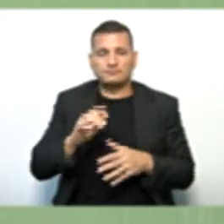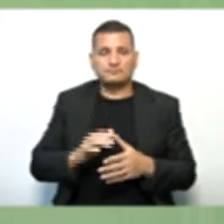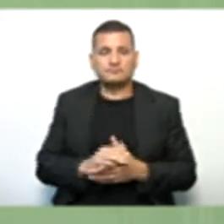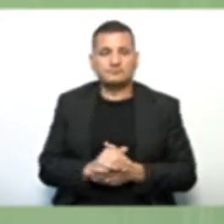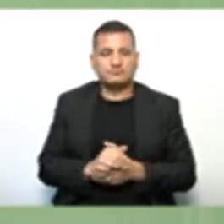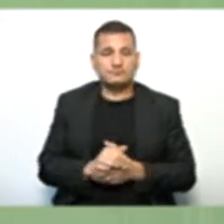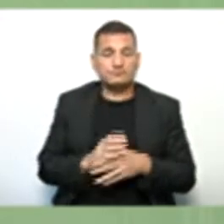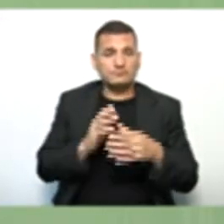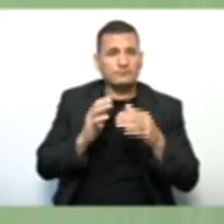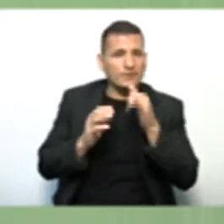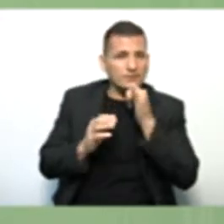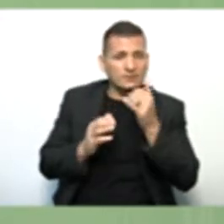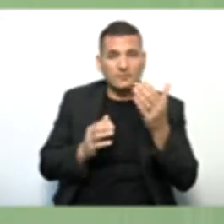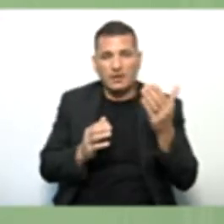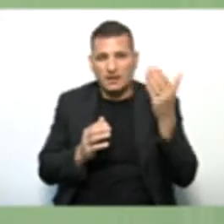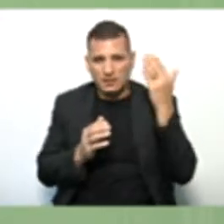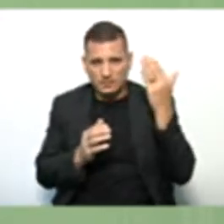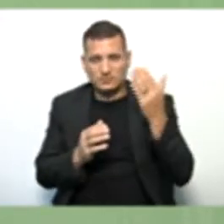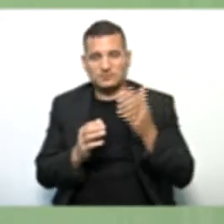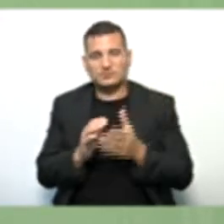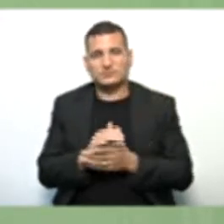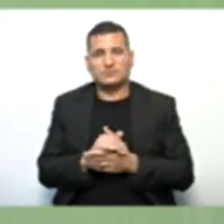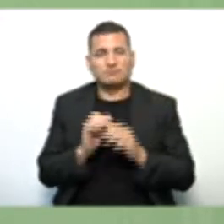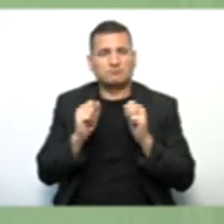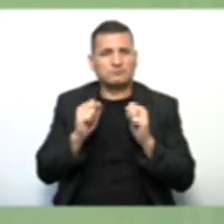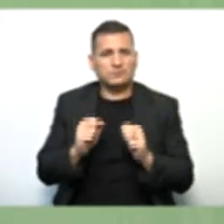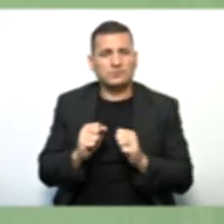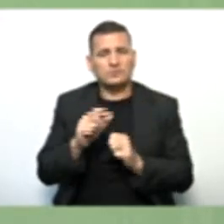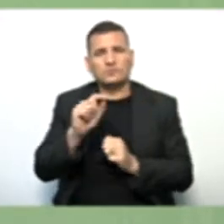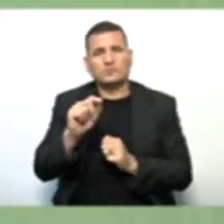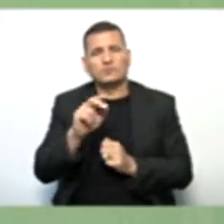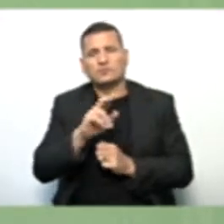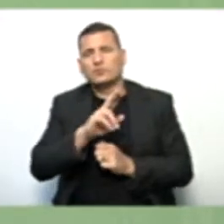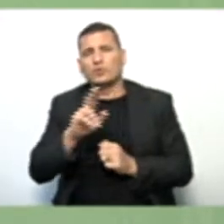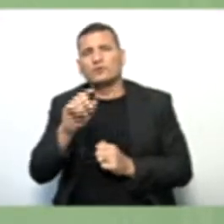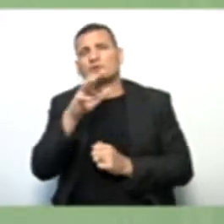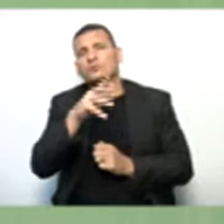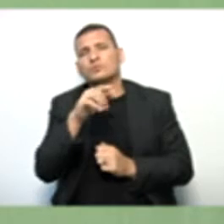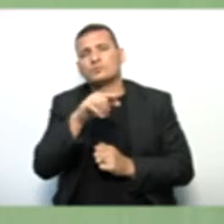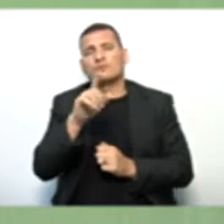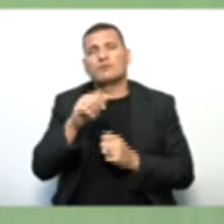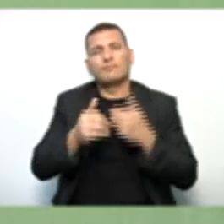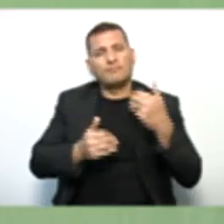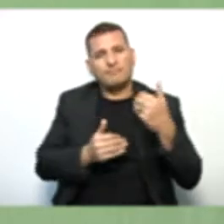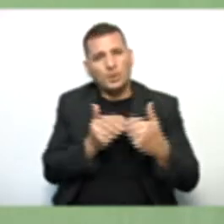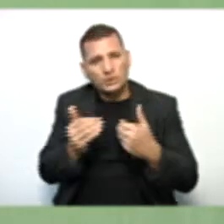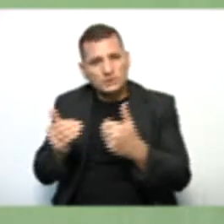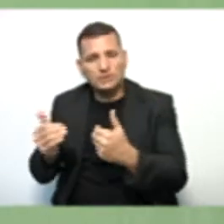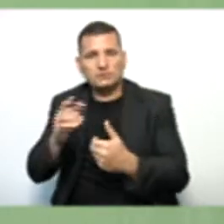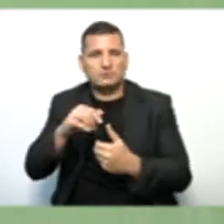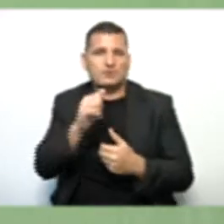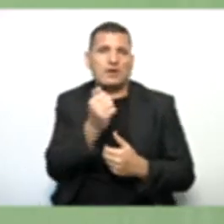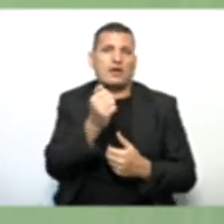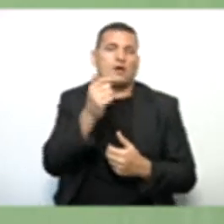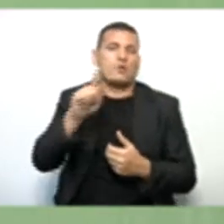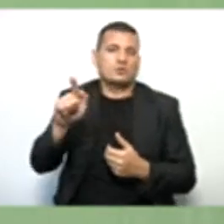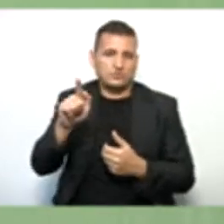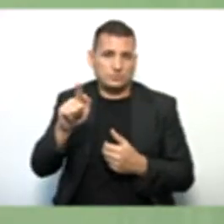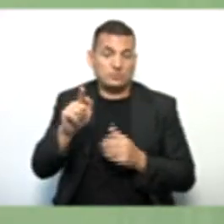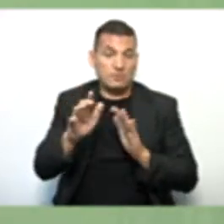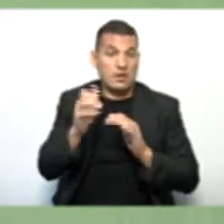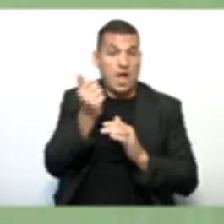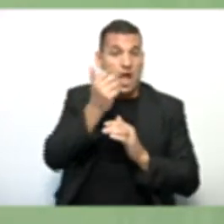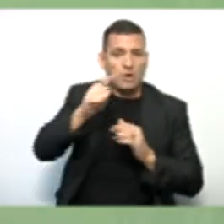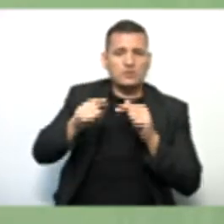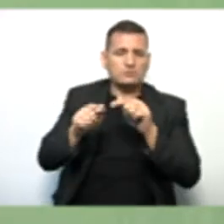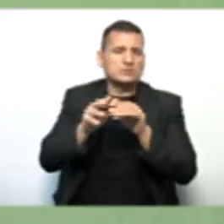Como no exemplo anterior, podemos chamar todo esse processo de algoritmo, tá bom? Obviamente é um algoritmo